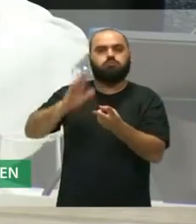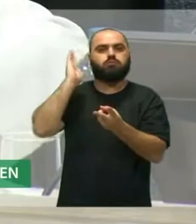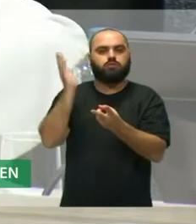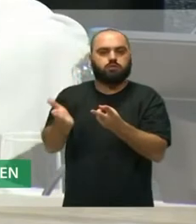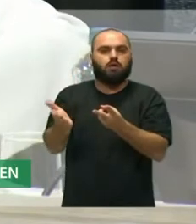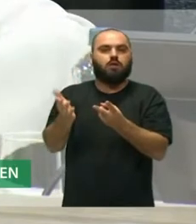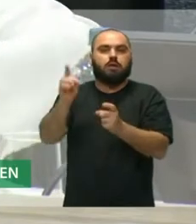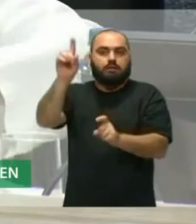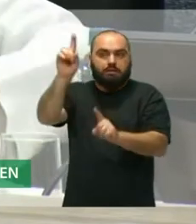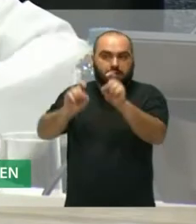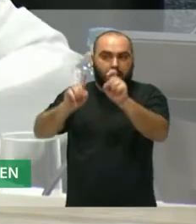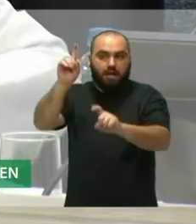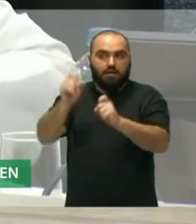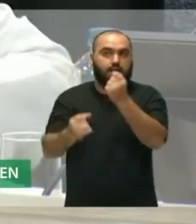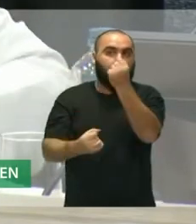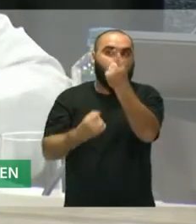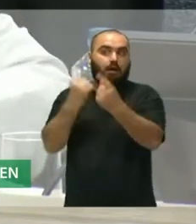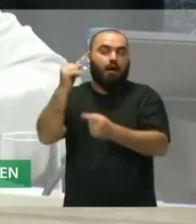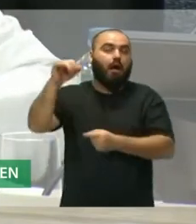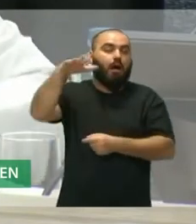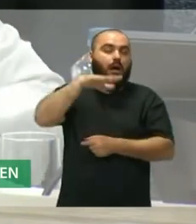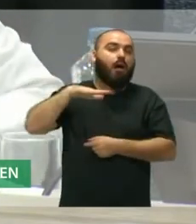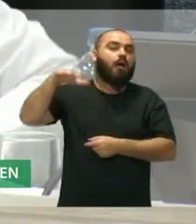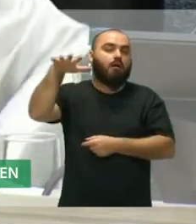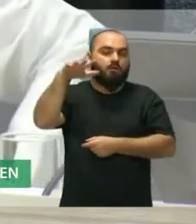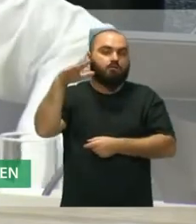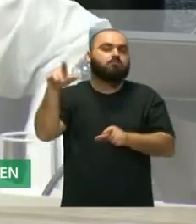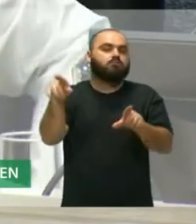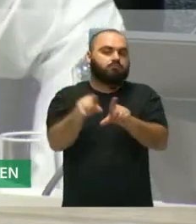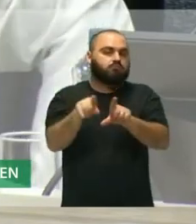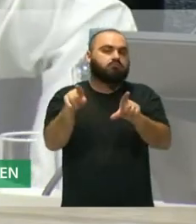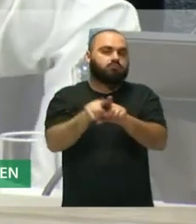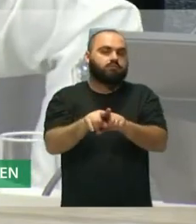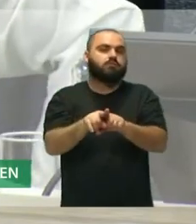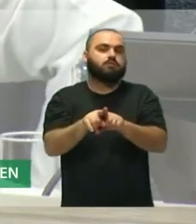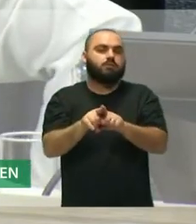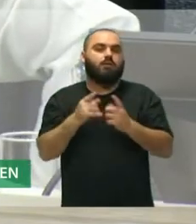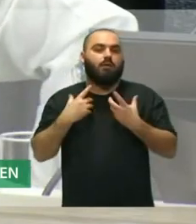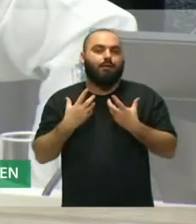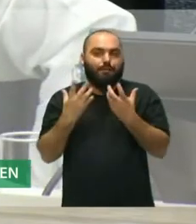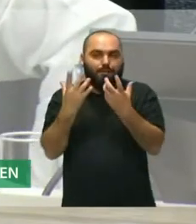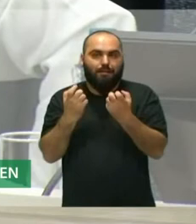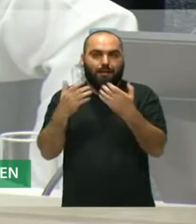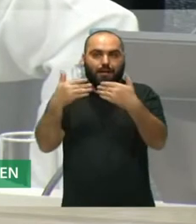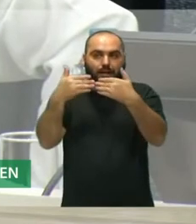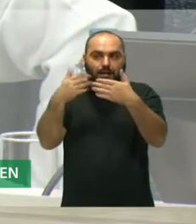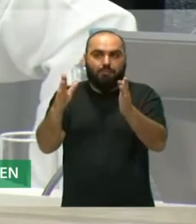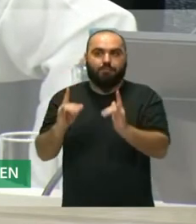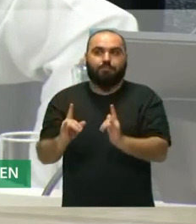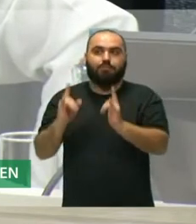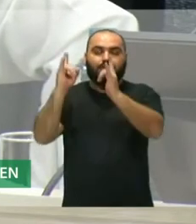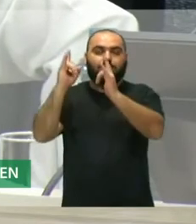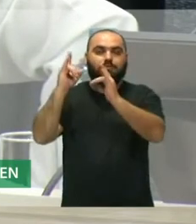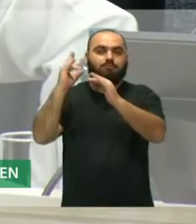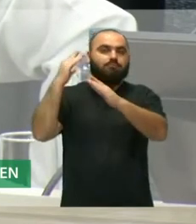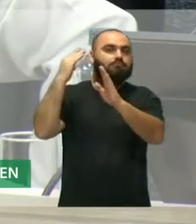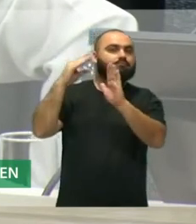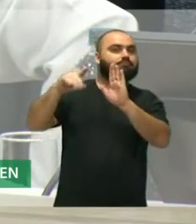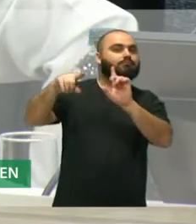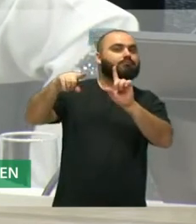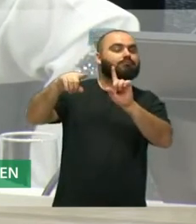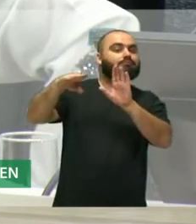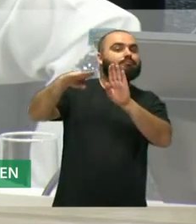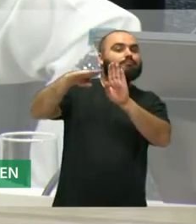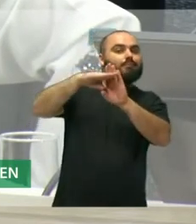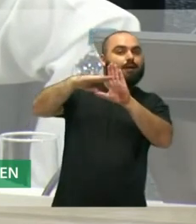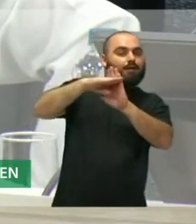fazer testes em algumas áreas e também, por muito tempo, nós quisemos abrir o prédio parcialmente. Por